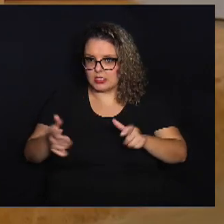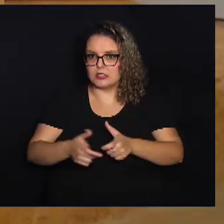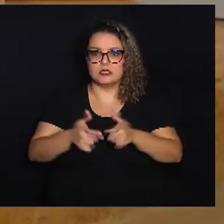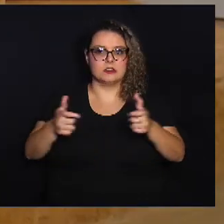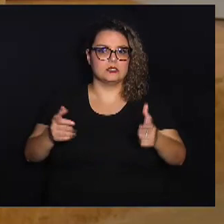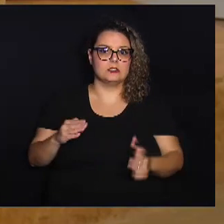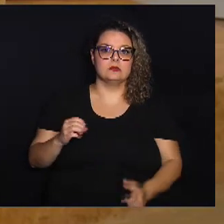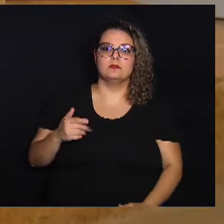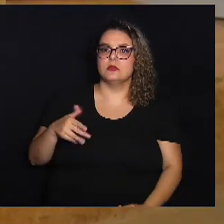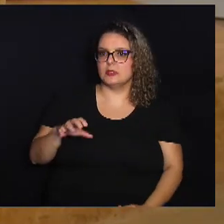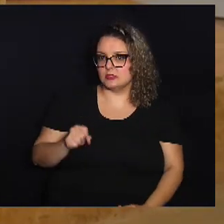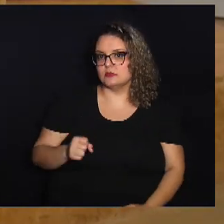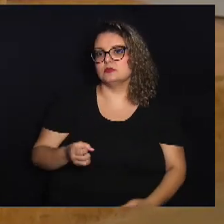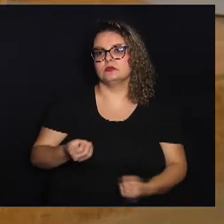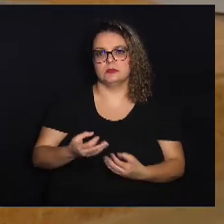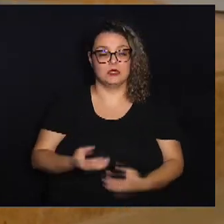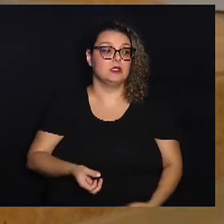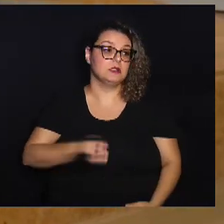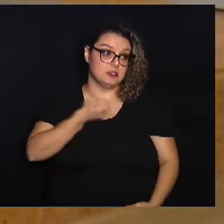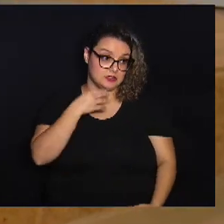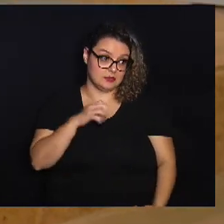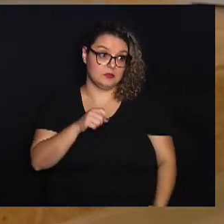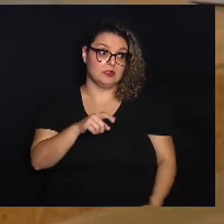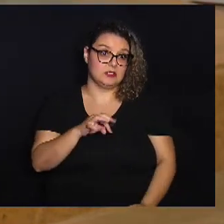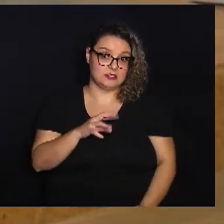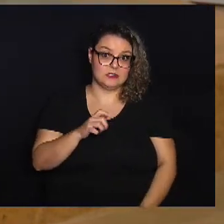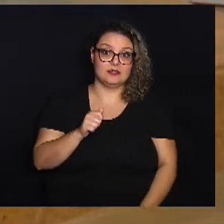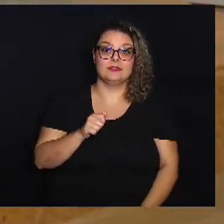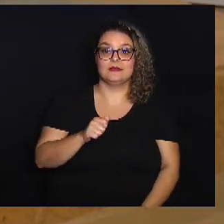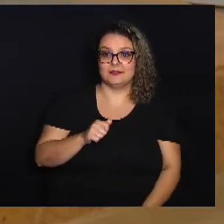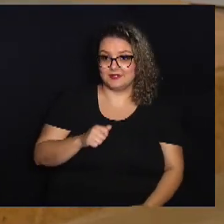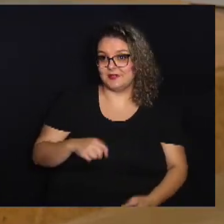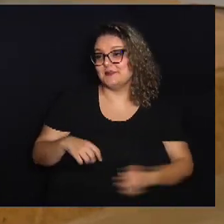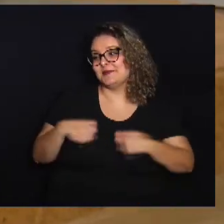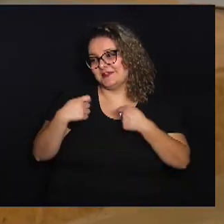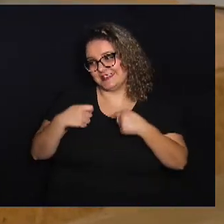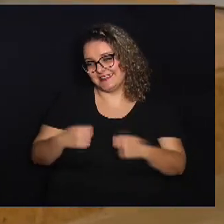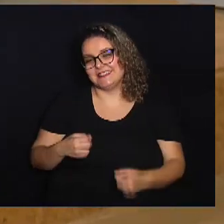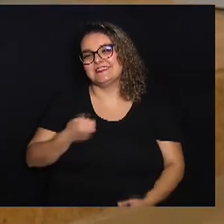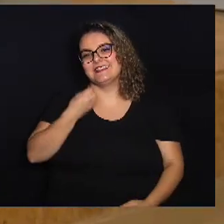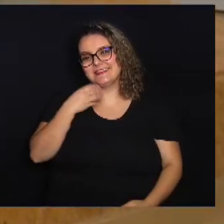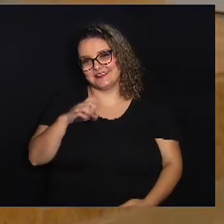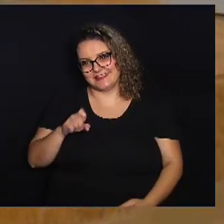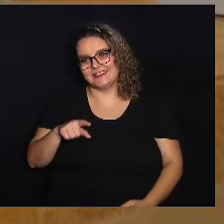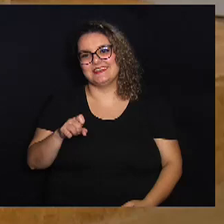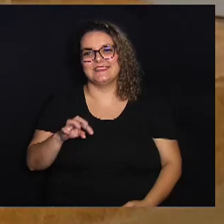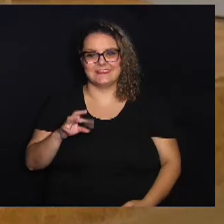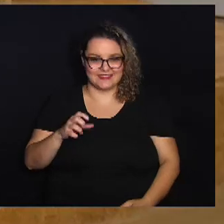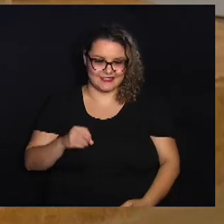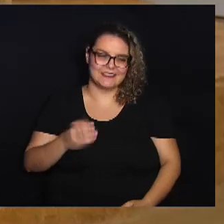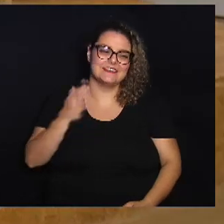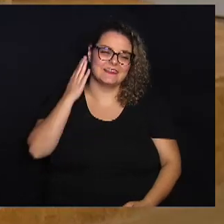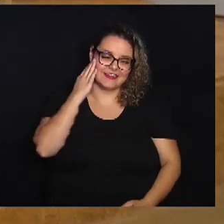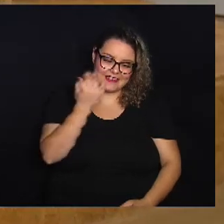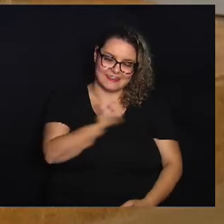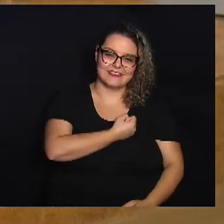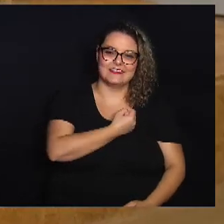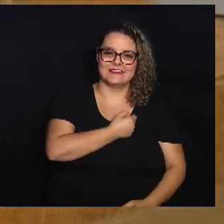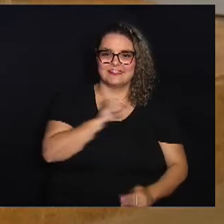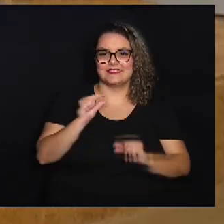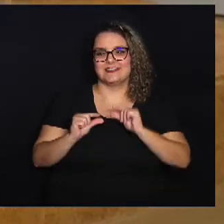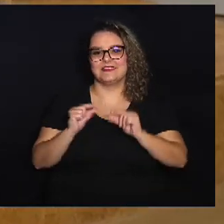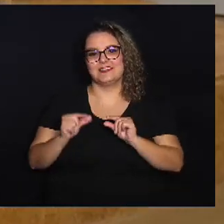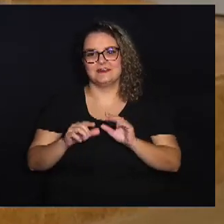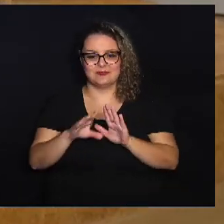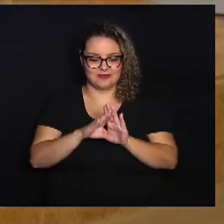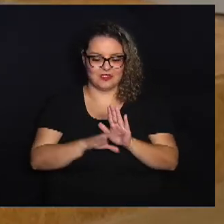Olha só, então, tem que ser bom de exatas, né, Luciana? Tem que ser bom de exatas, tem que saber de número, tem que saber um pouco de